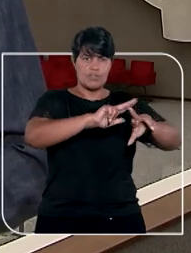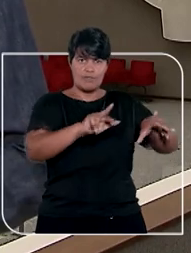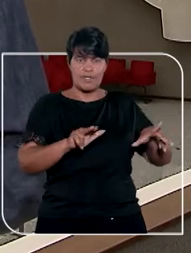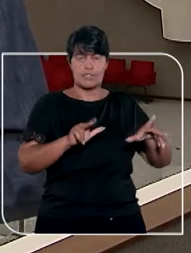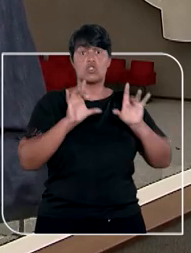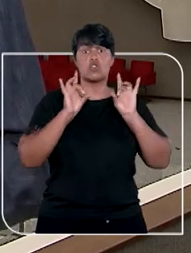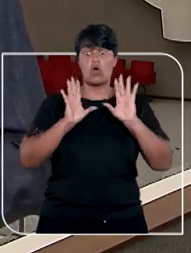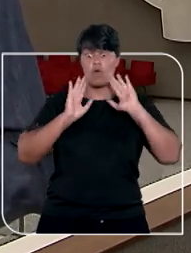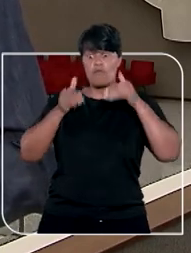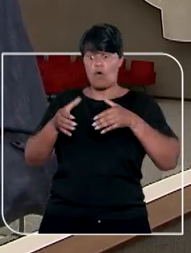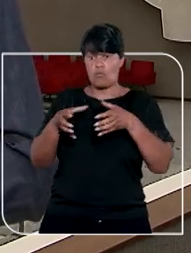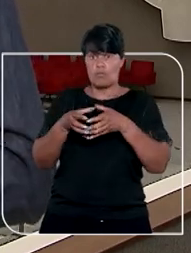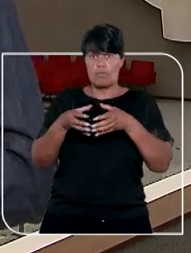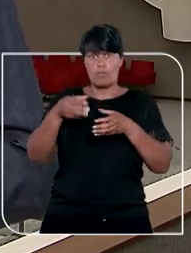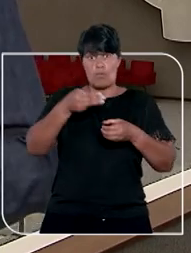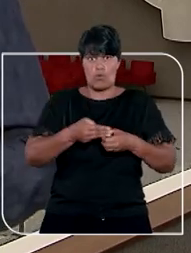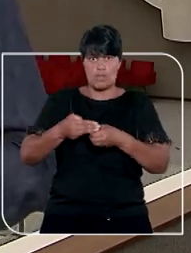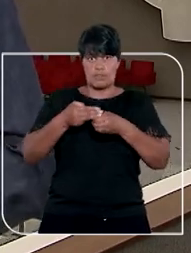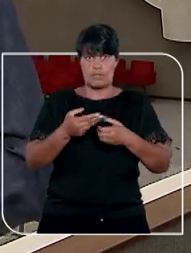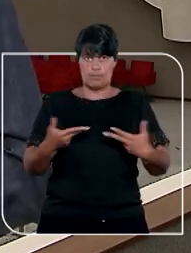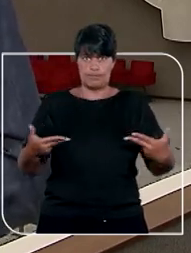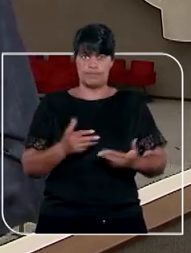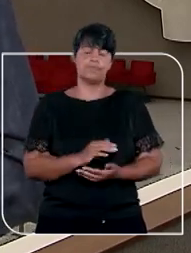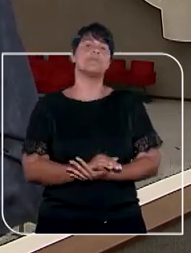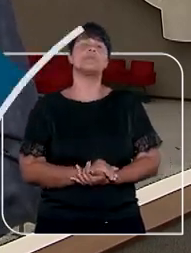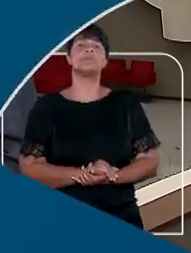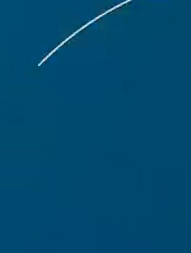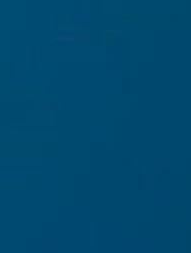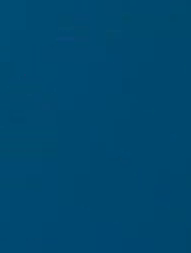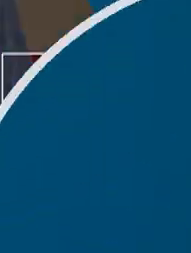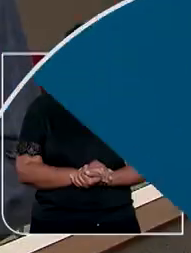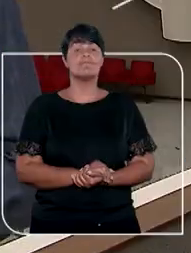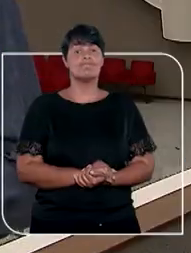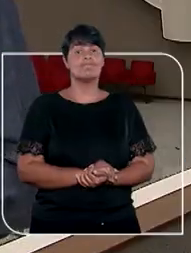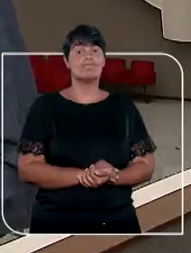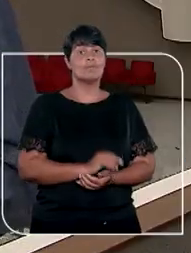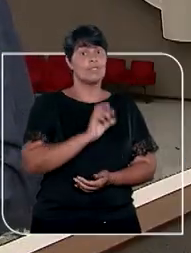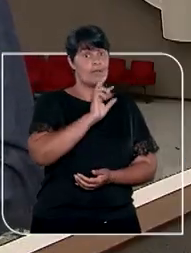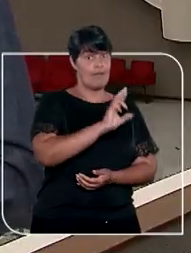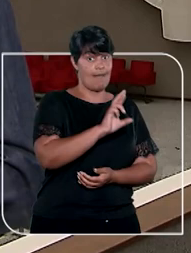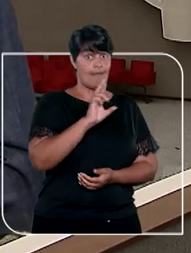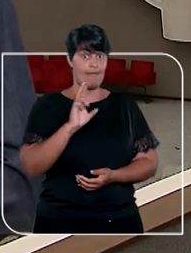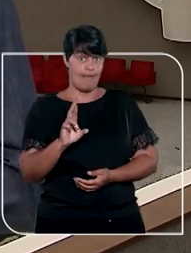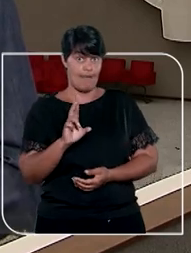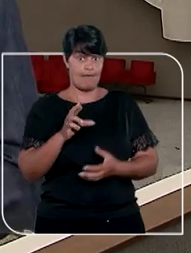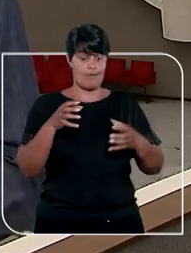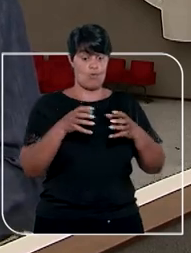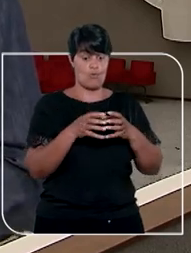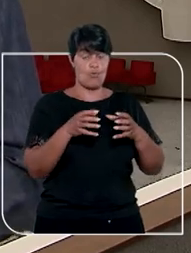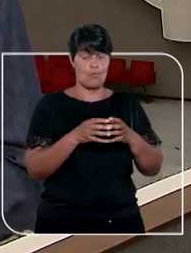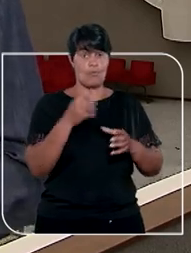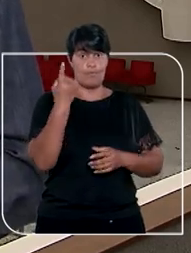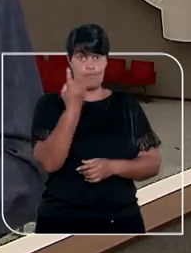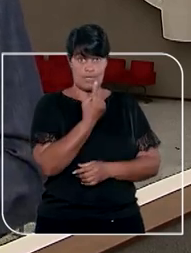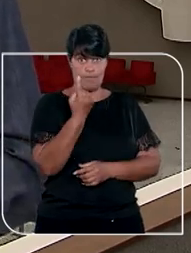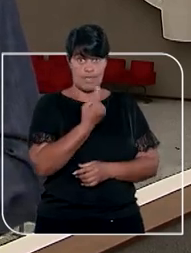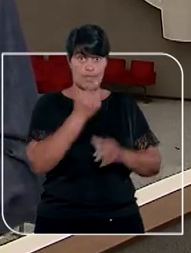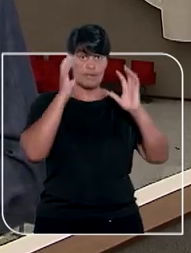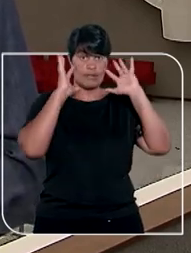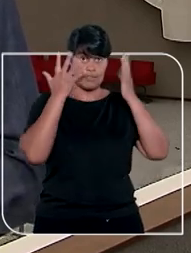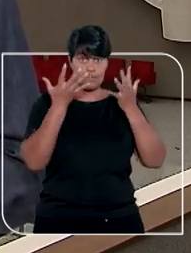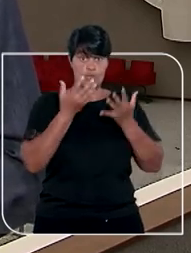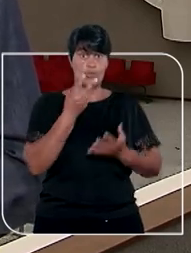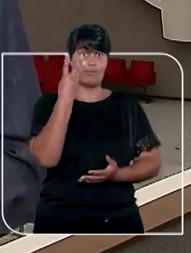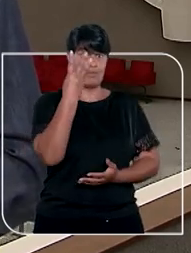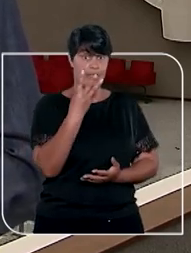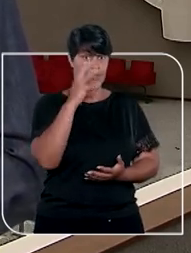de crimes não relacionados a bens e serviços do município. E em julgamento de recursos repetitivos, a primeira